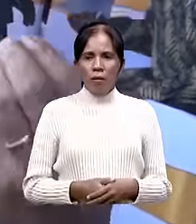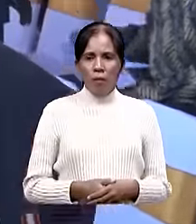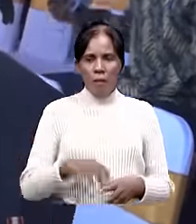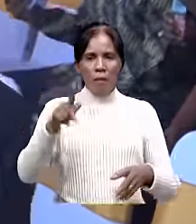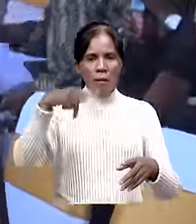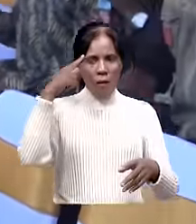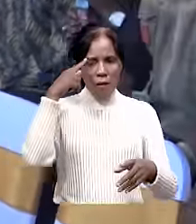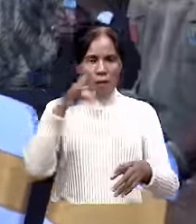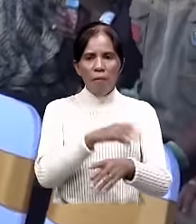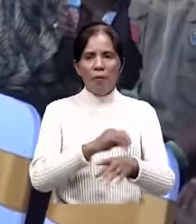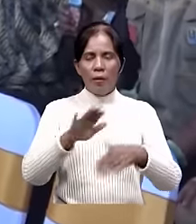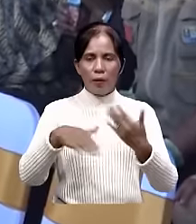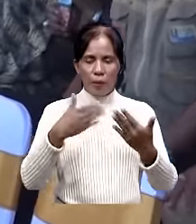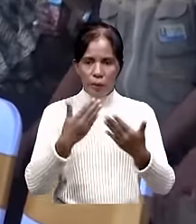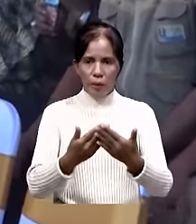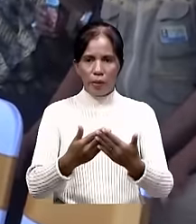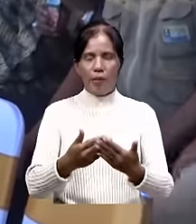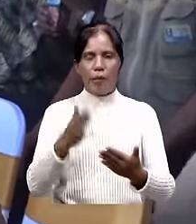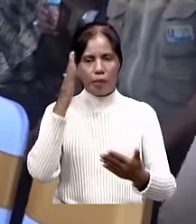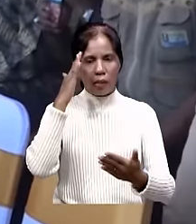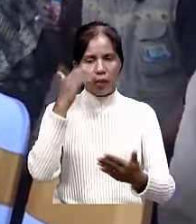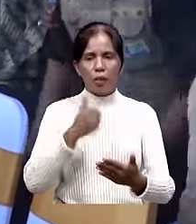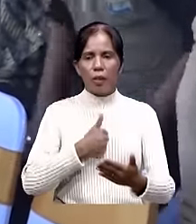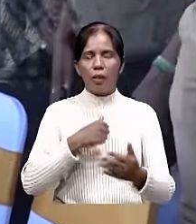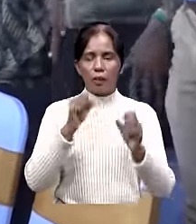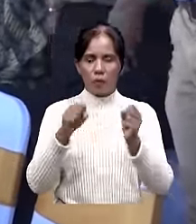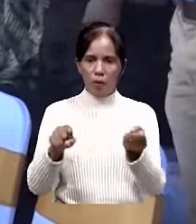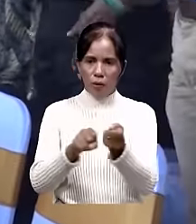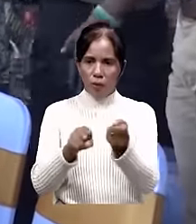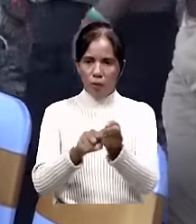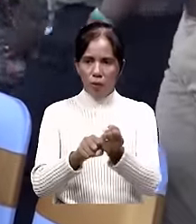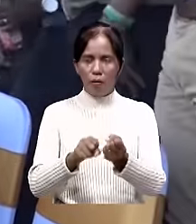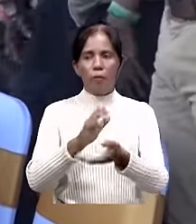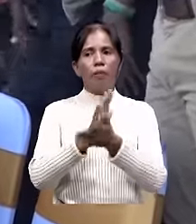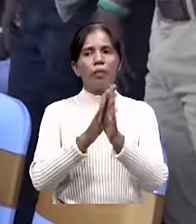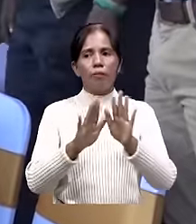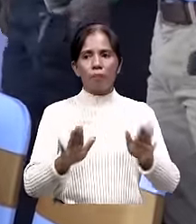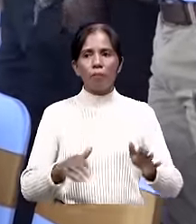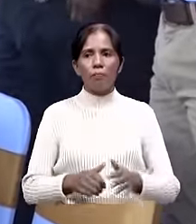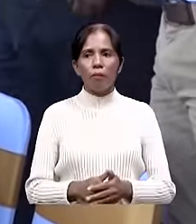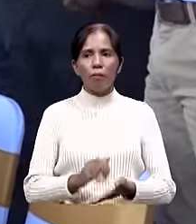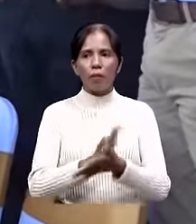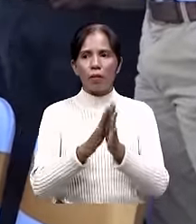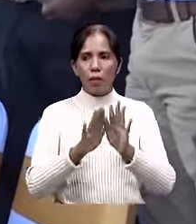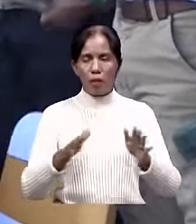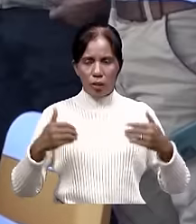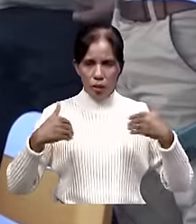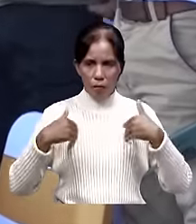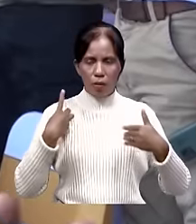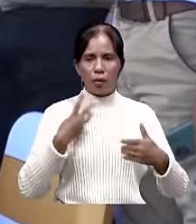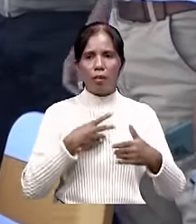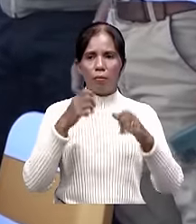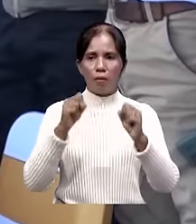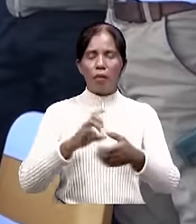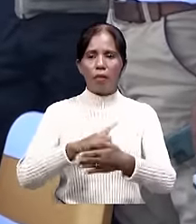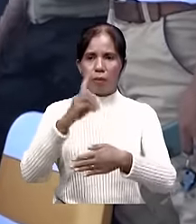Político, militar, hotu ten que atene an para contribuir para a estabilidade. Só estabilidade ia, mas que também le desenvolve itinerra. La